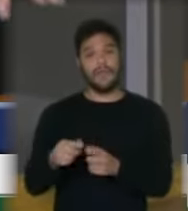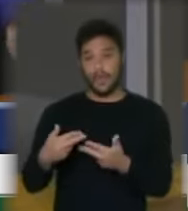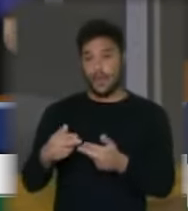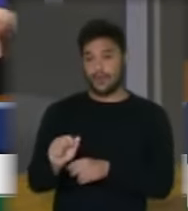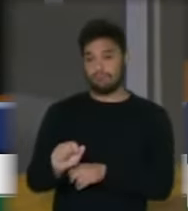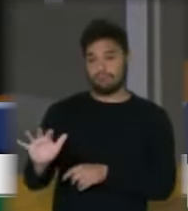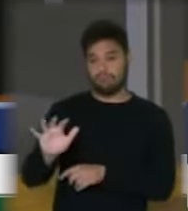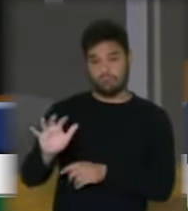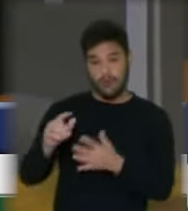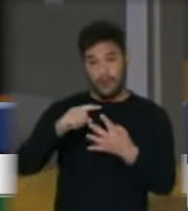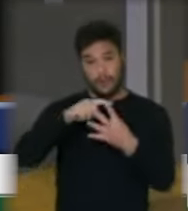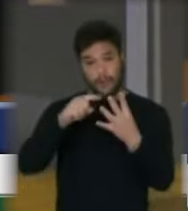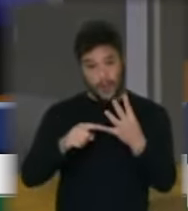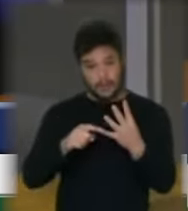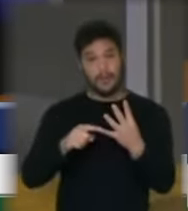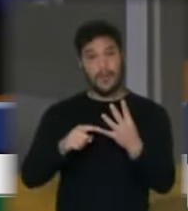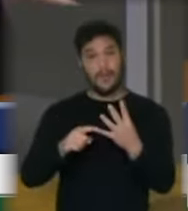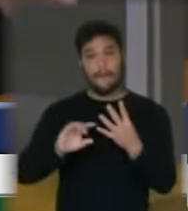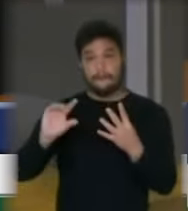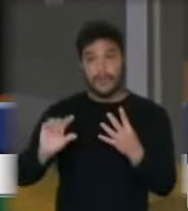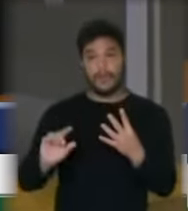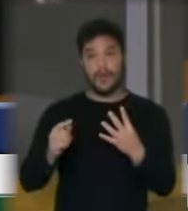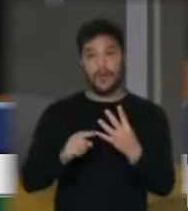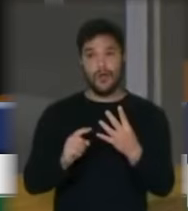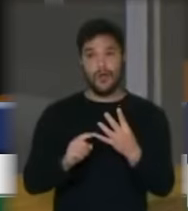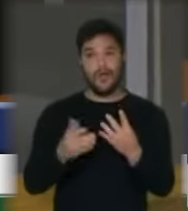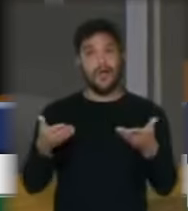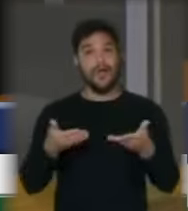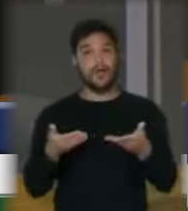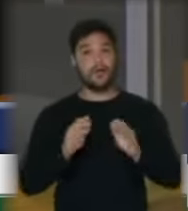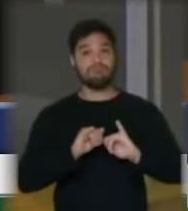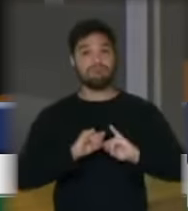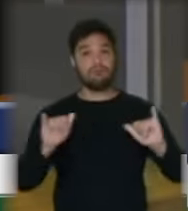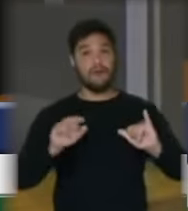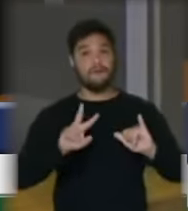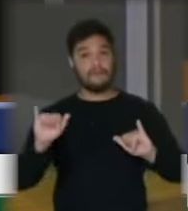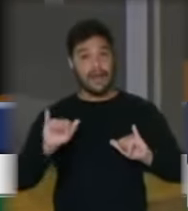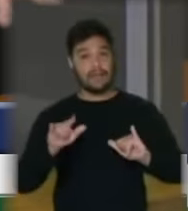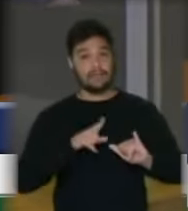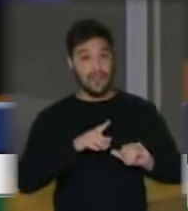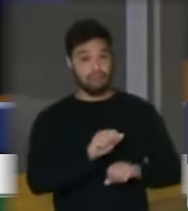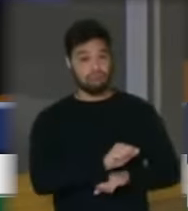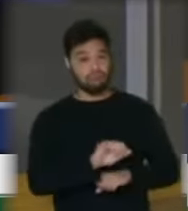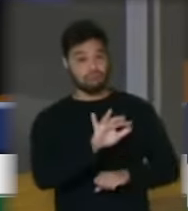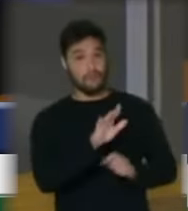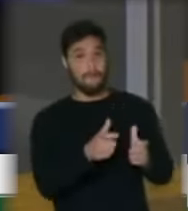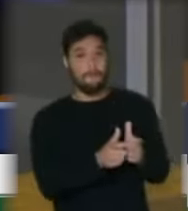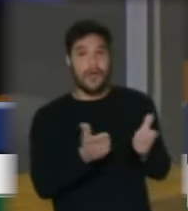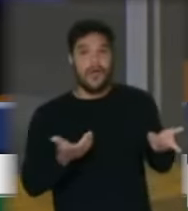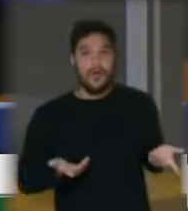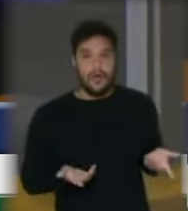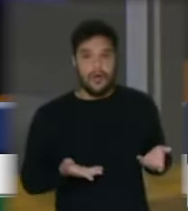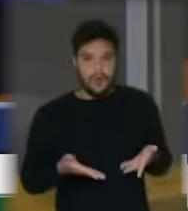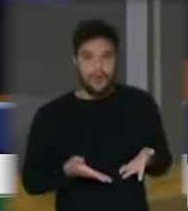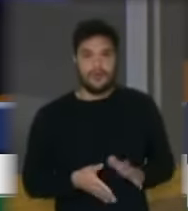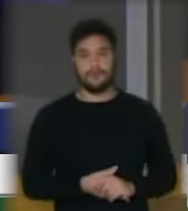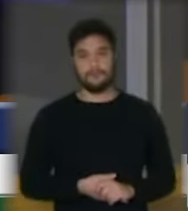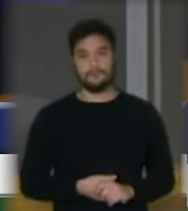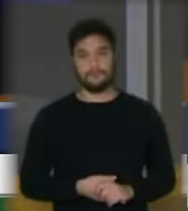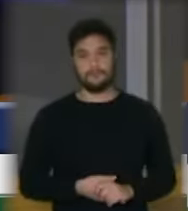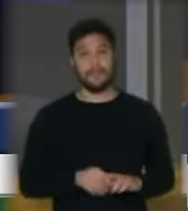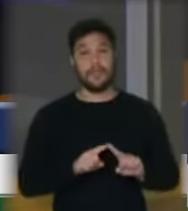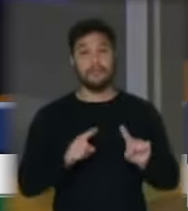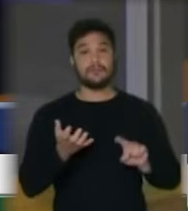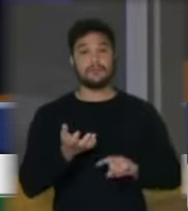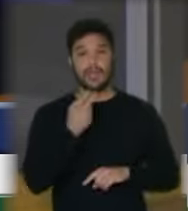menor do G20 e agora está aí anunciando que será uma das maiores. Mas eu quero falar aqui também hoje sobre a